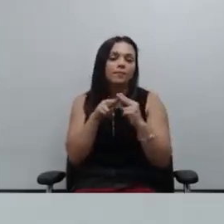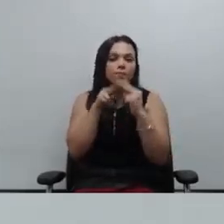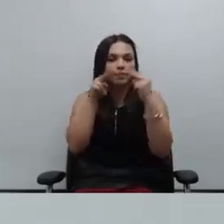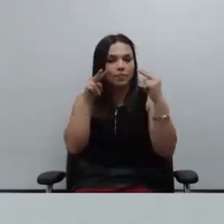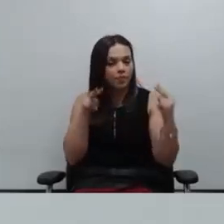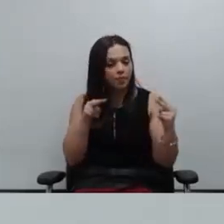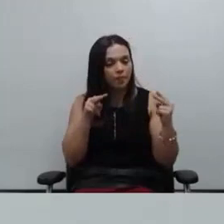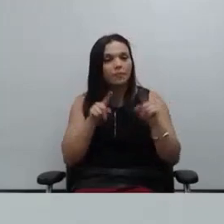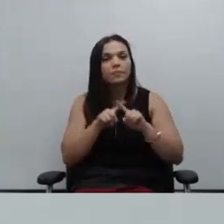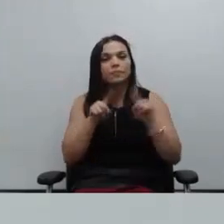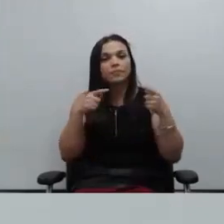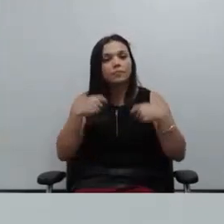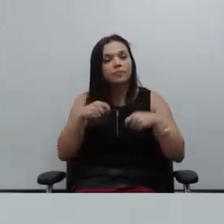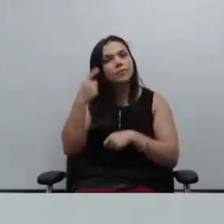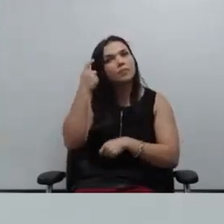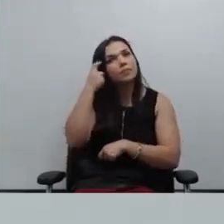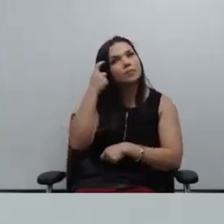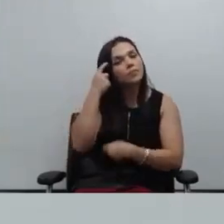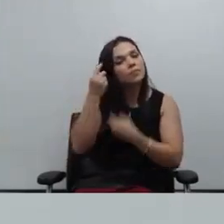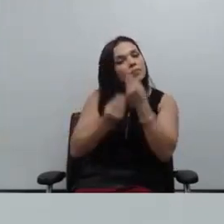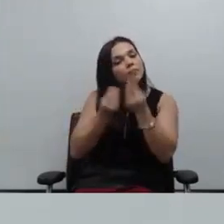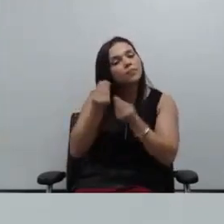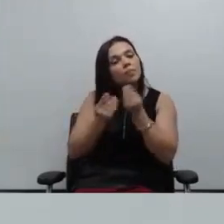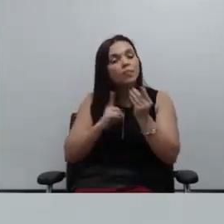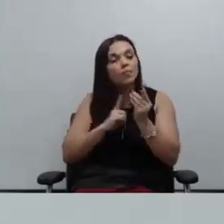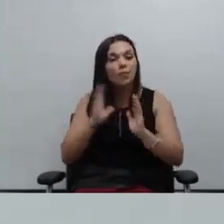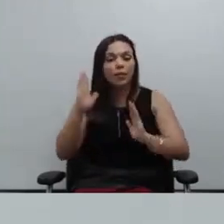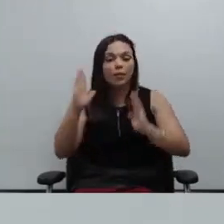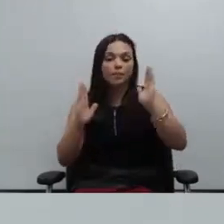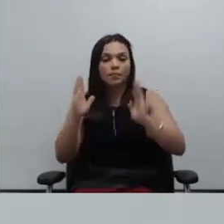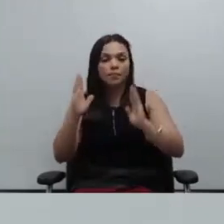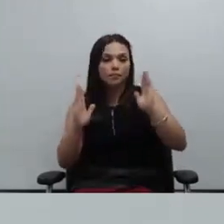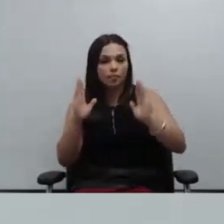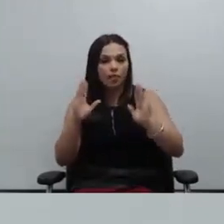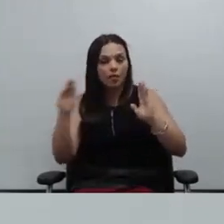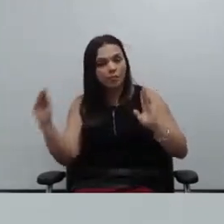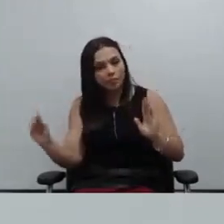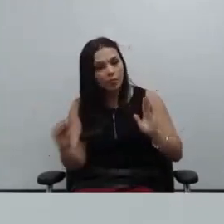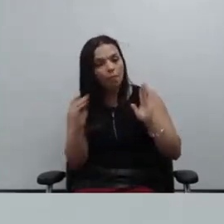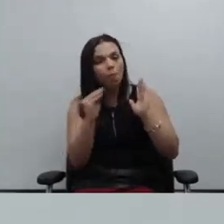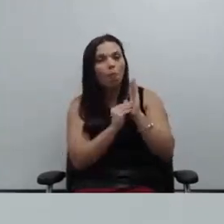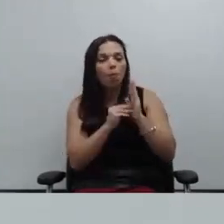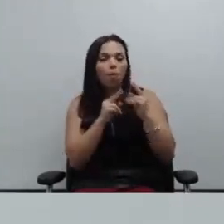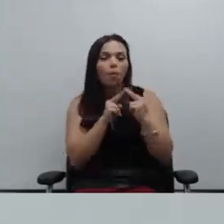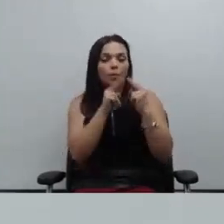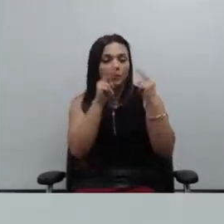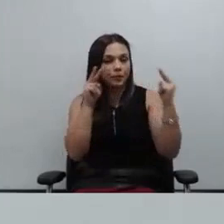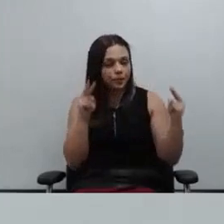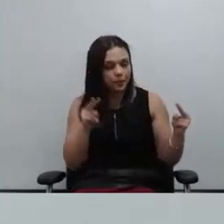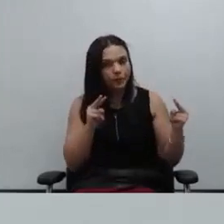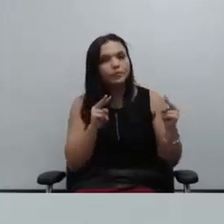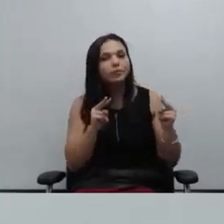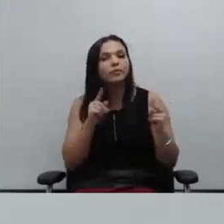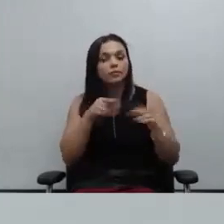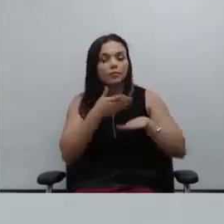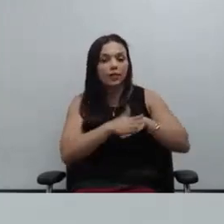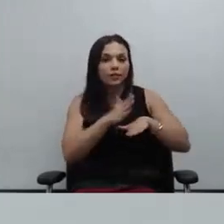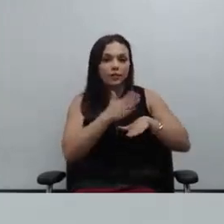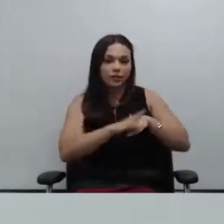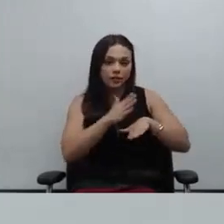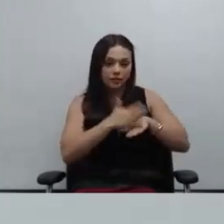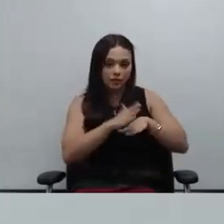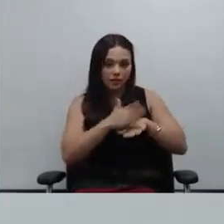até teria que repensar isso enquanto colegiado, porque tem um prazo muito curto para você incluir o processo na pauta virtual. Estágio probatório até o